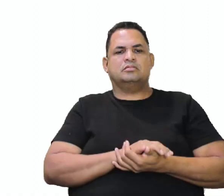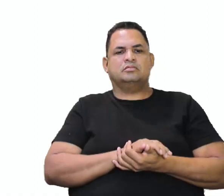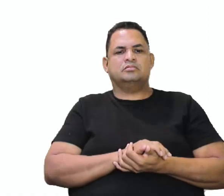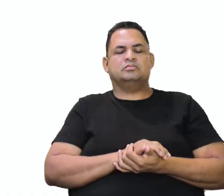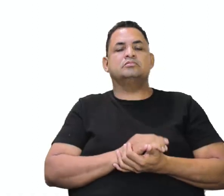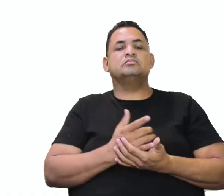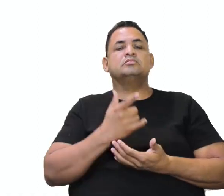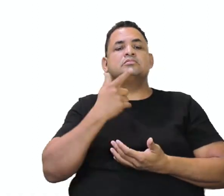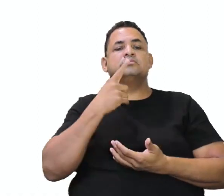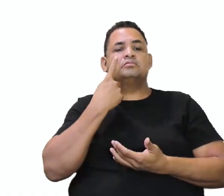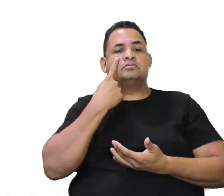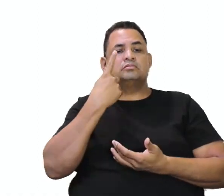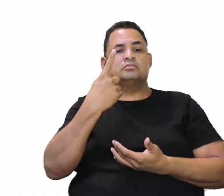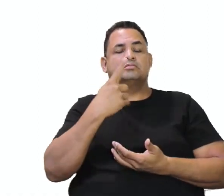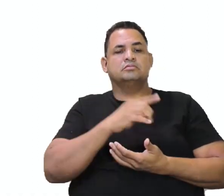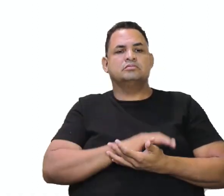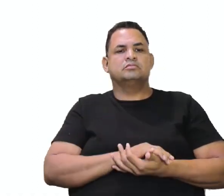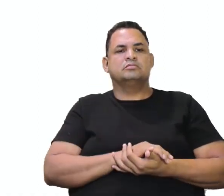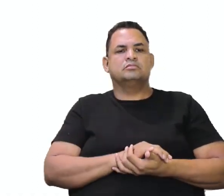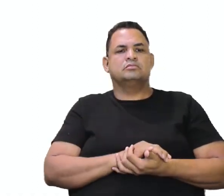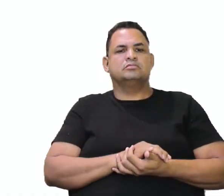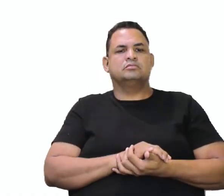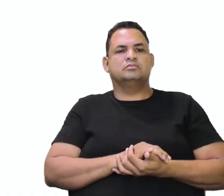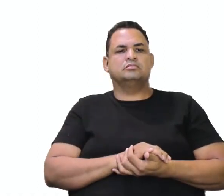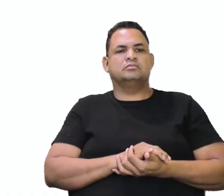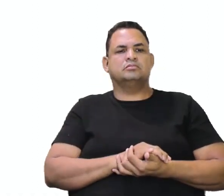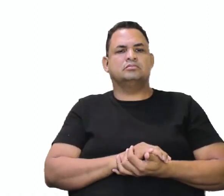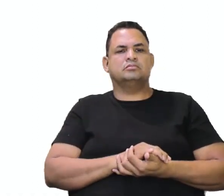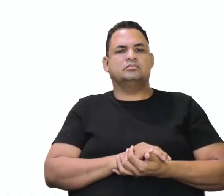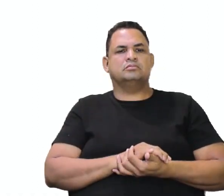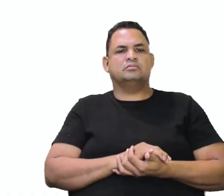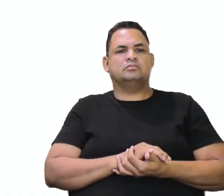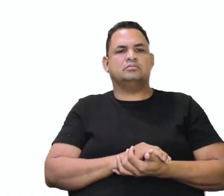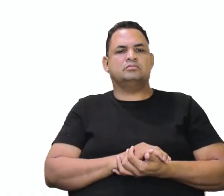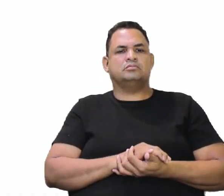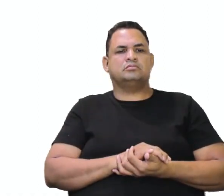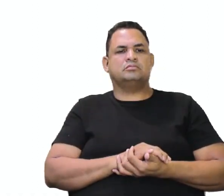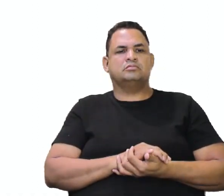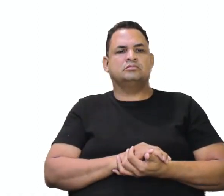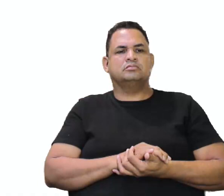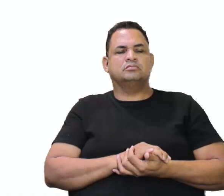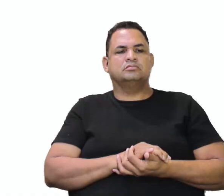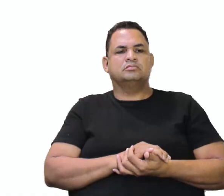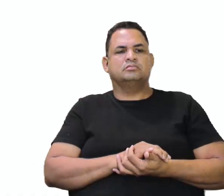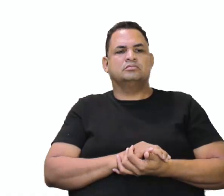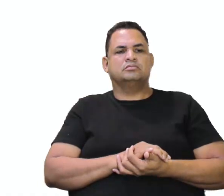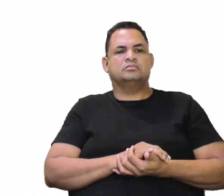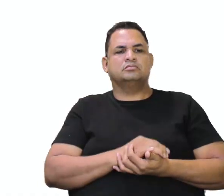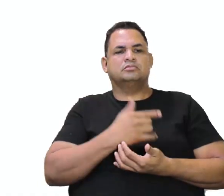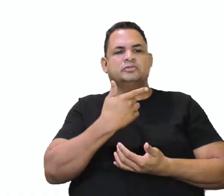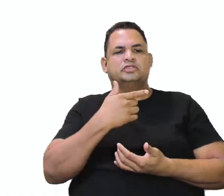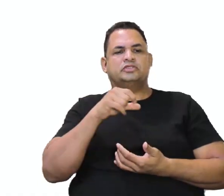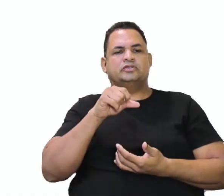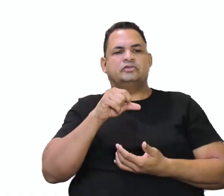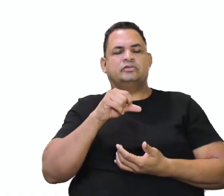que que a gente consegue observar? A partir do início aqui, ó, dessa área rural, você tem uma temperatura de